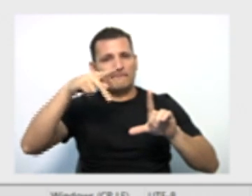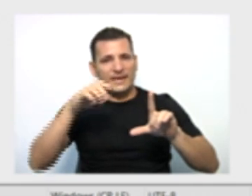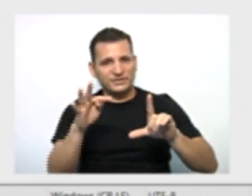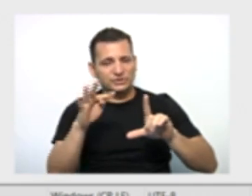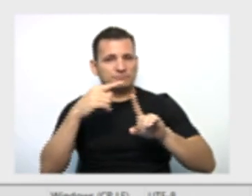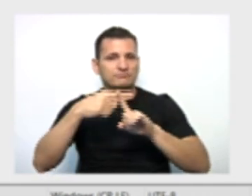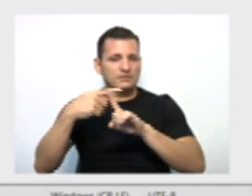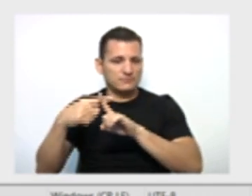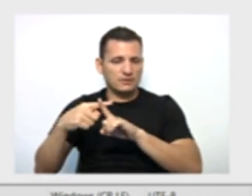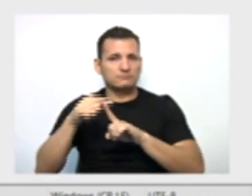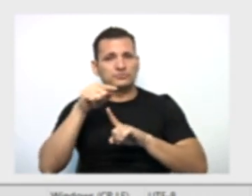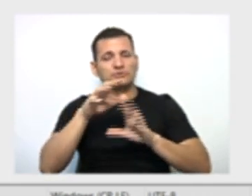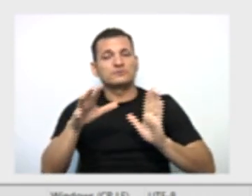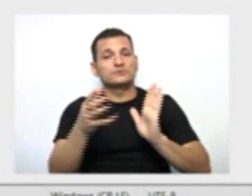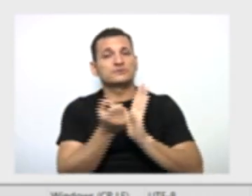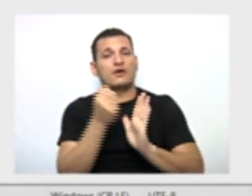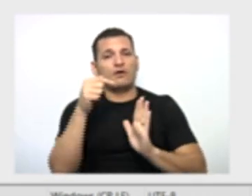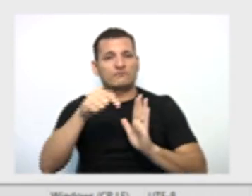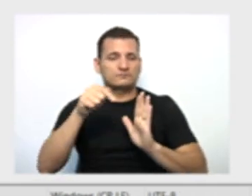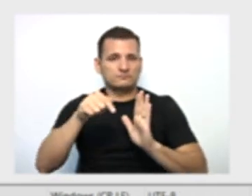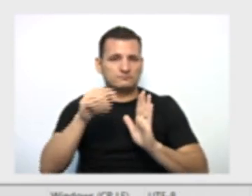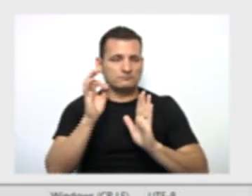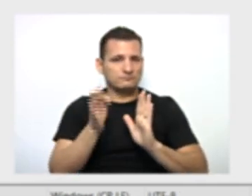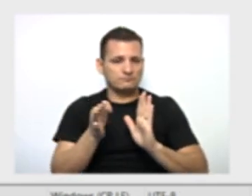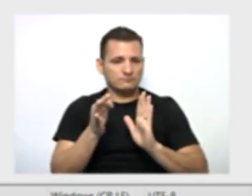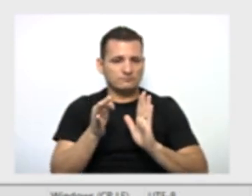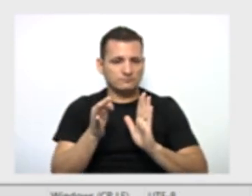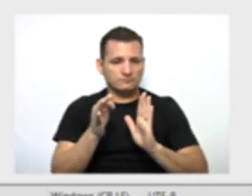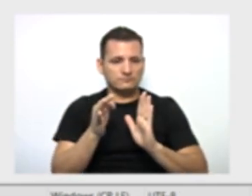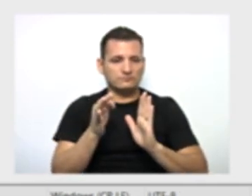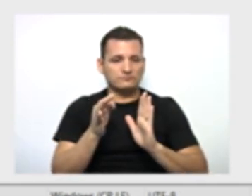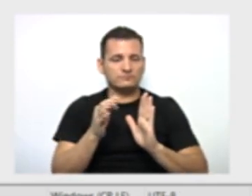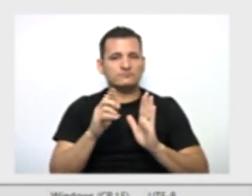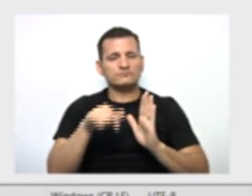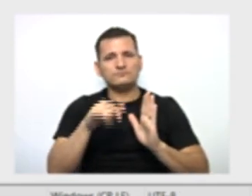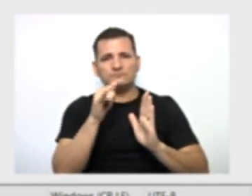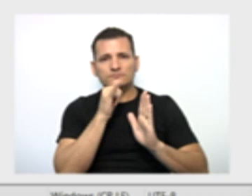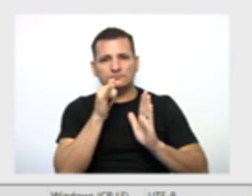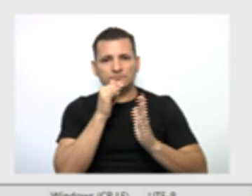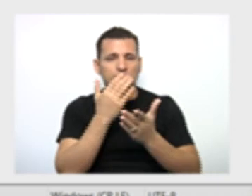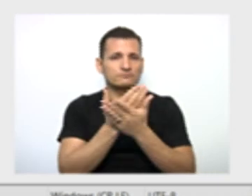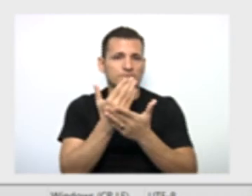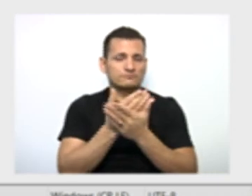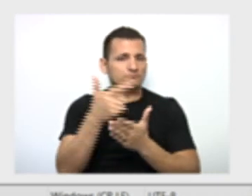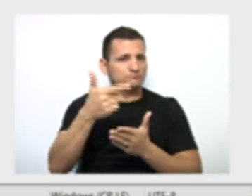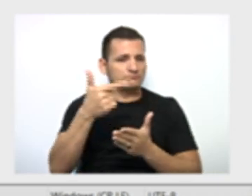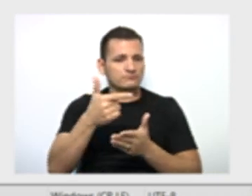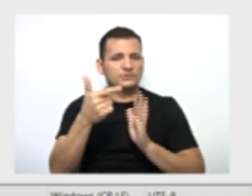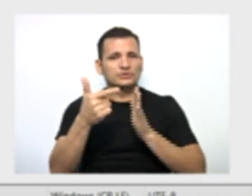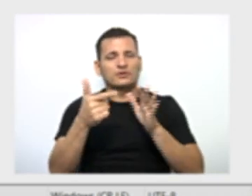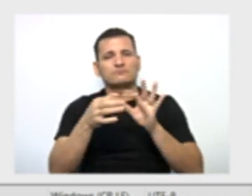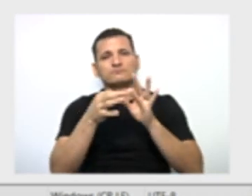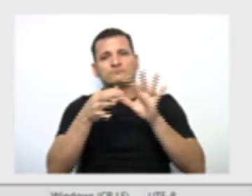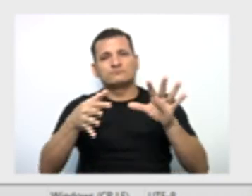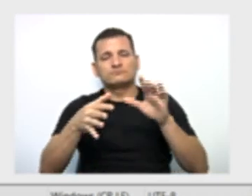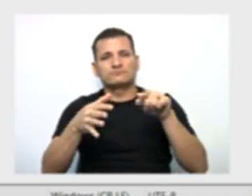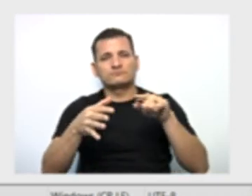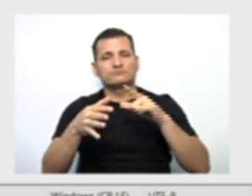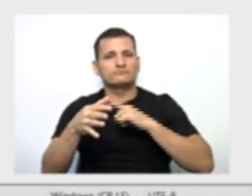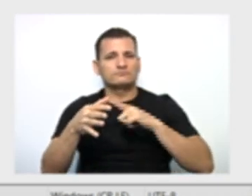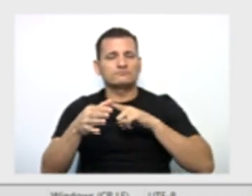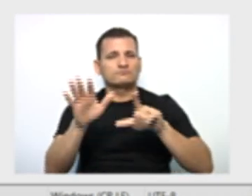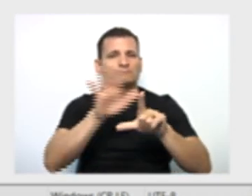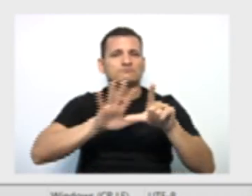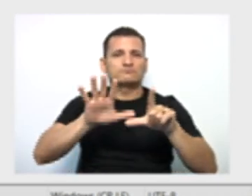já salvem esse arquivo, tá bom? Então, esse é o nosso exemplo da aula 2, que já está disponível para vocês